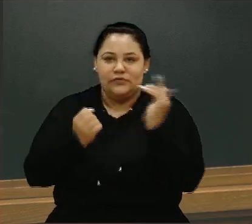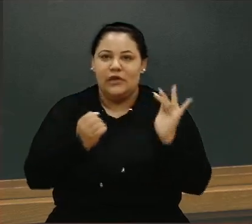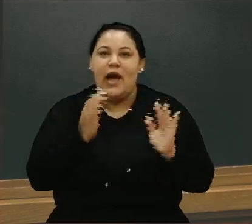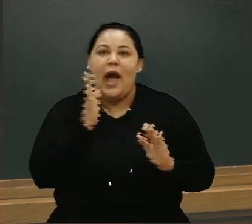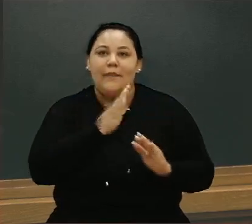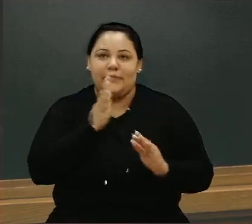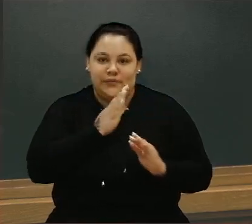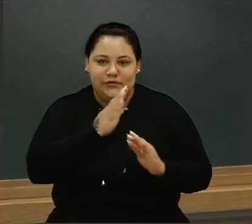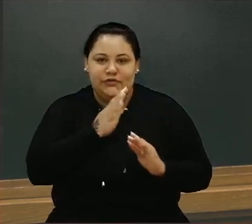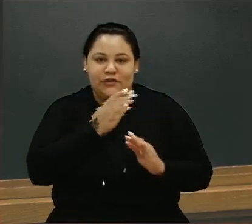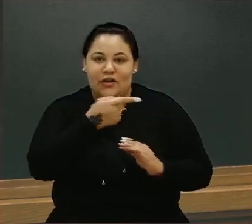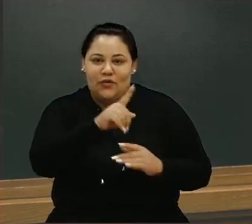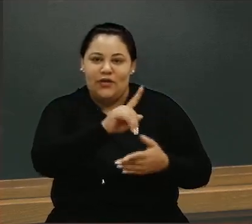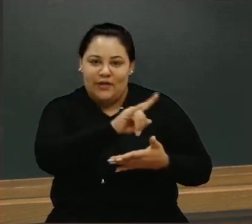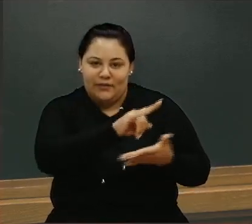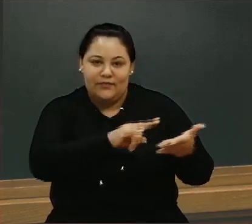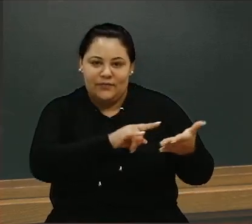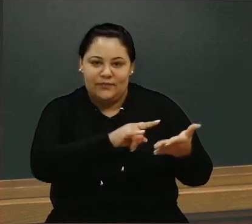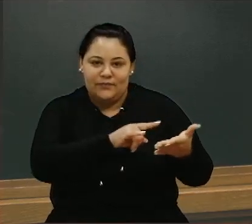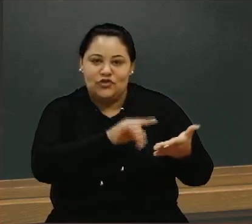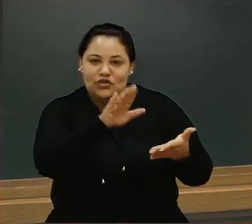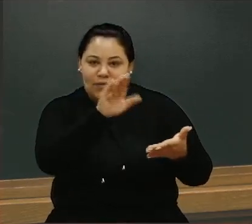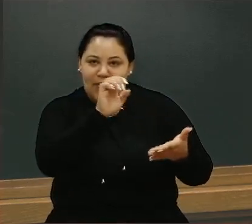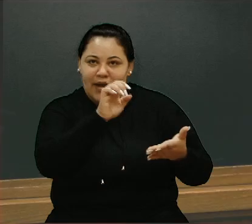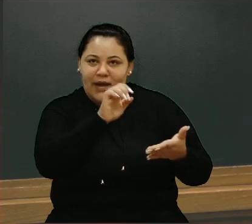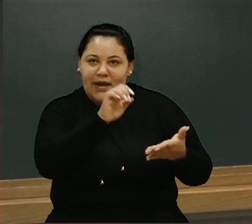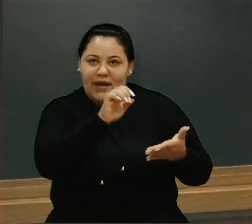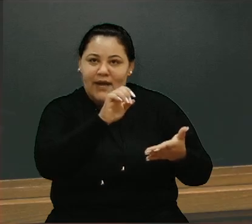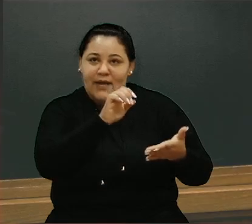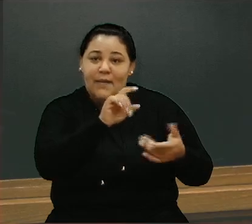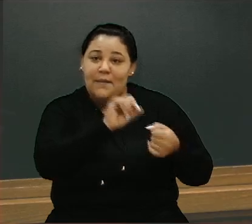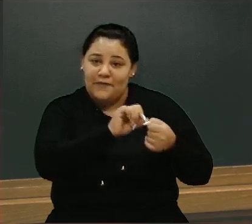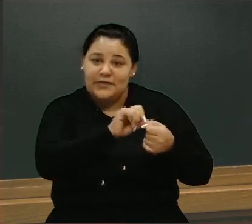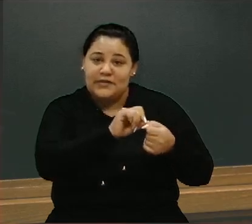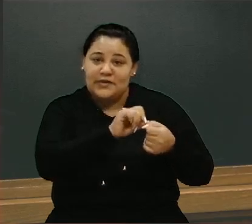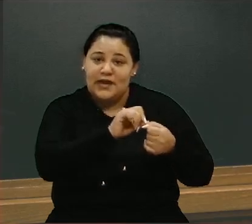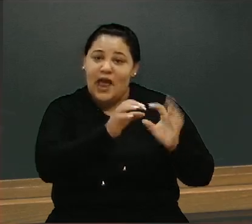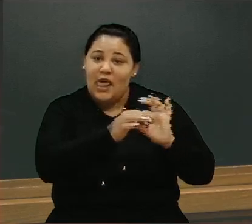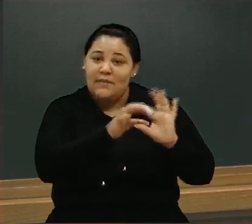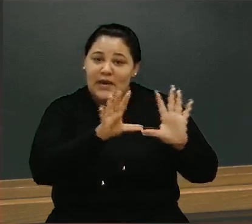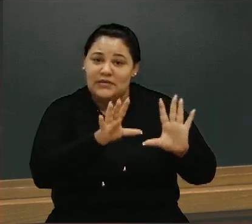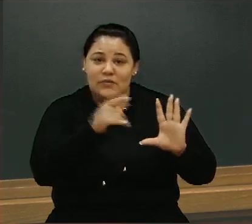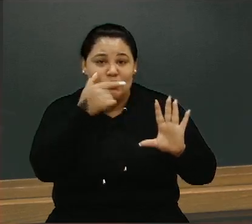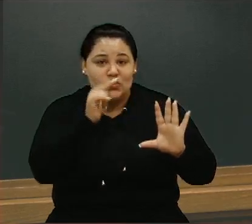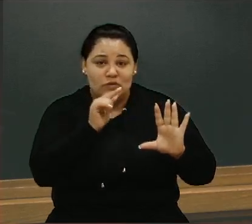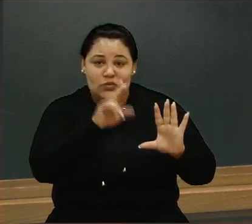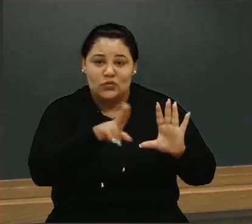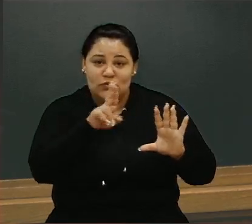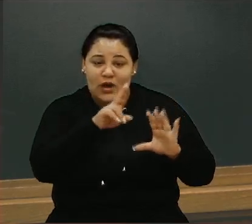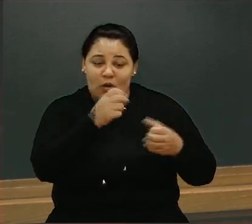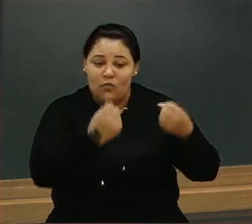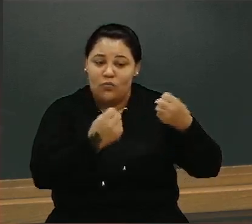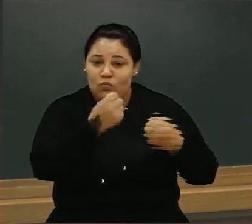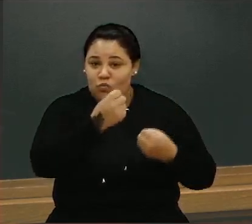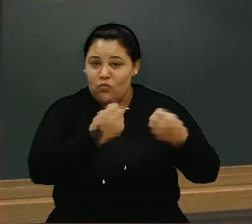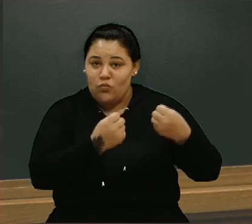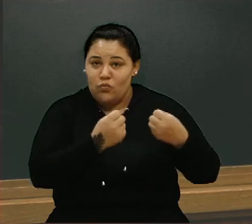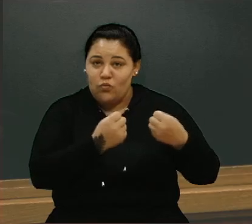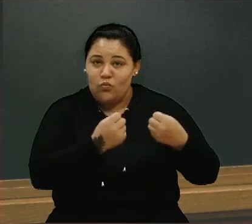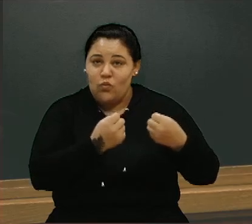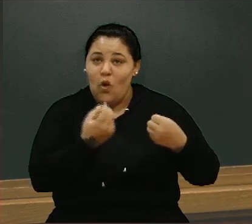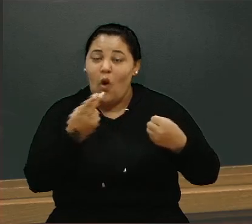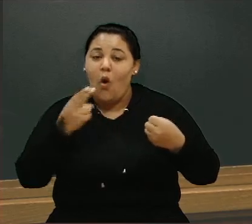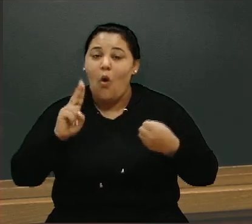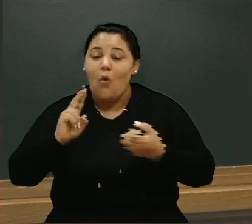imediatamente oficiaria a Procuradoria do Município e a Senlic pedindo autorização para utilizar o Castramóvel ou